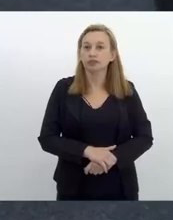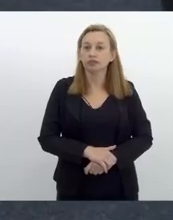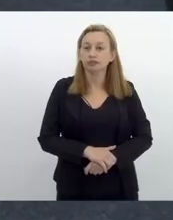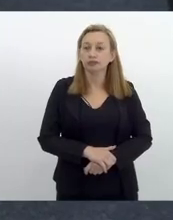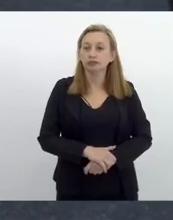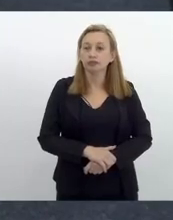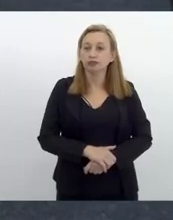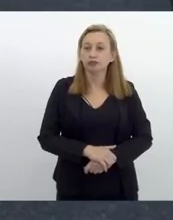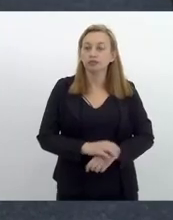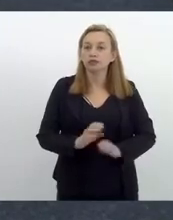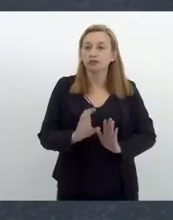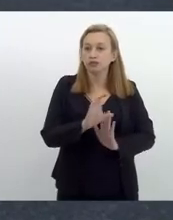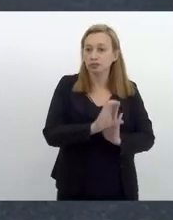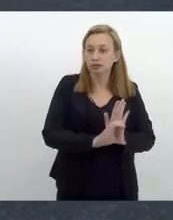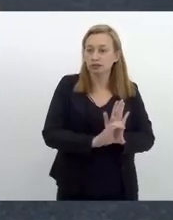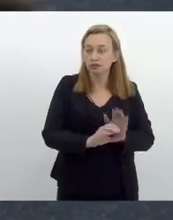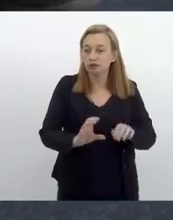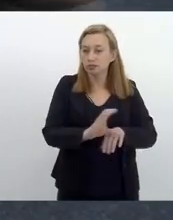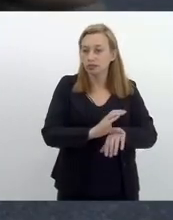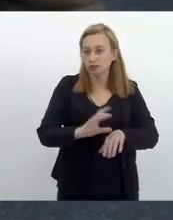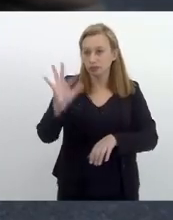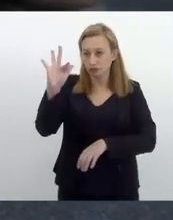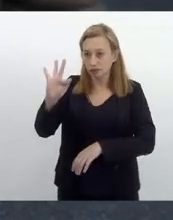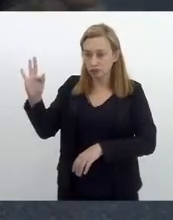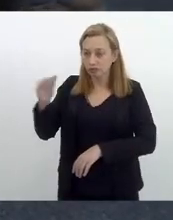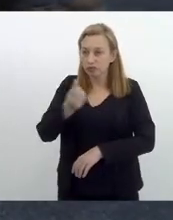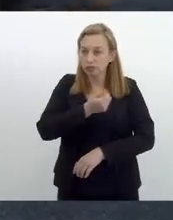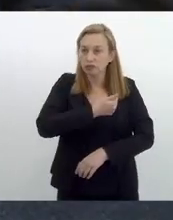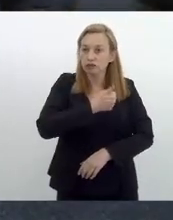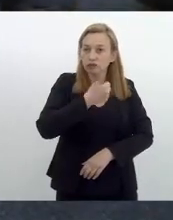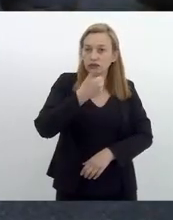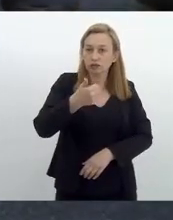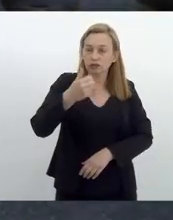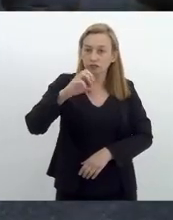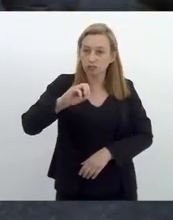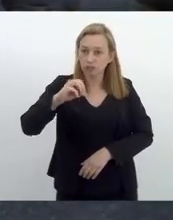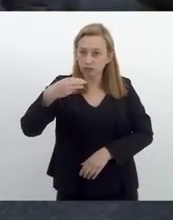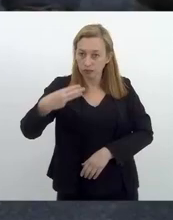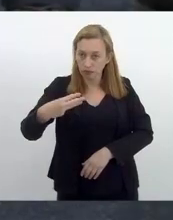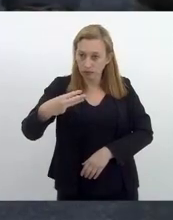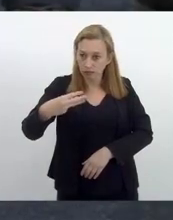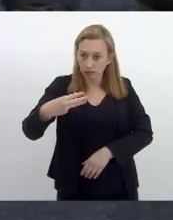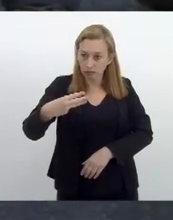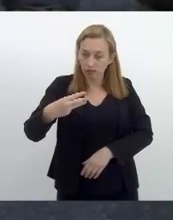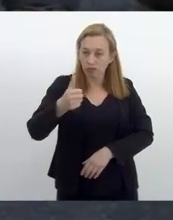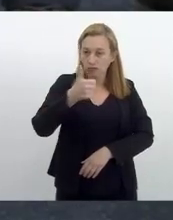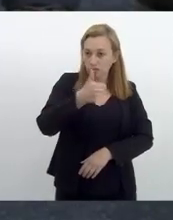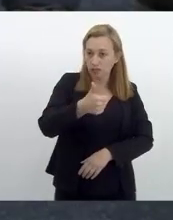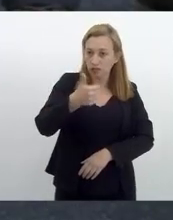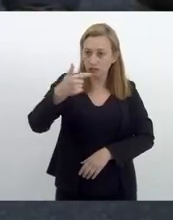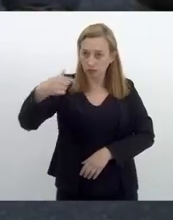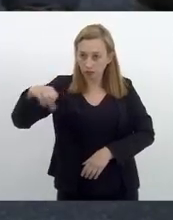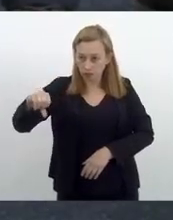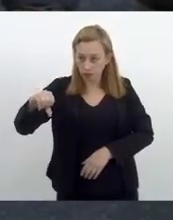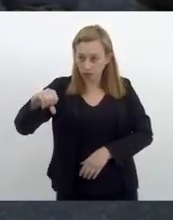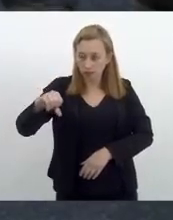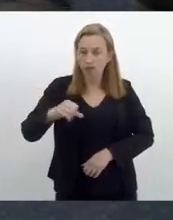consoante a emenda constitucional federal número 103 de 2019